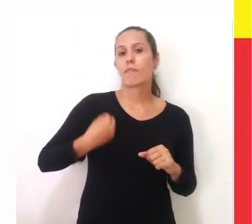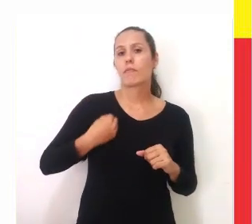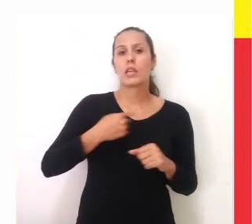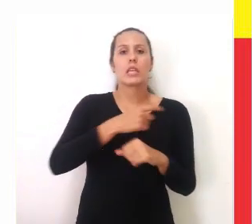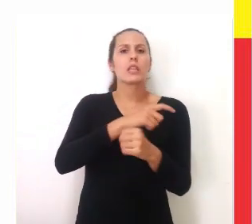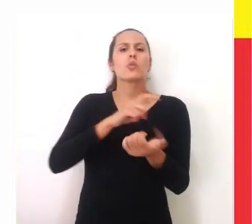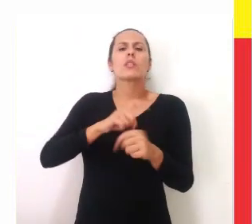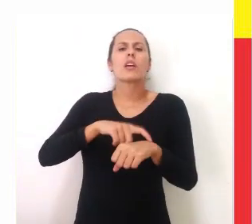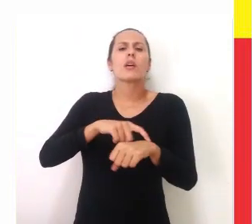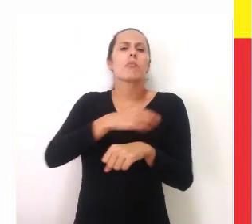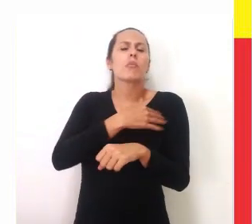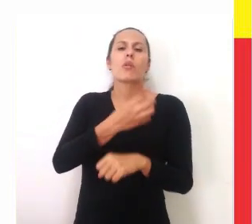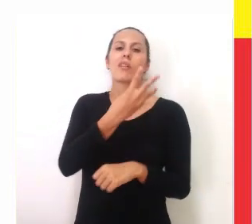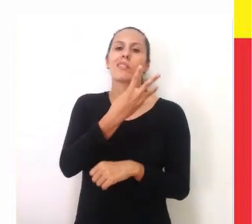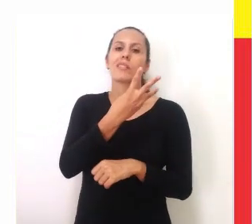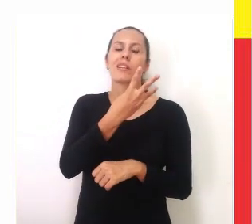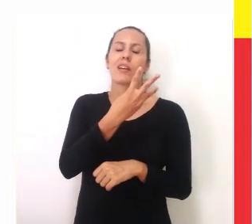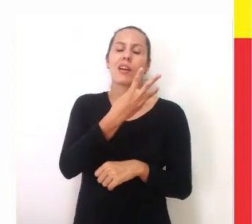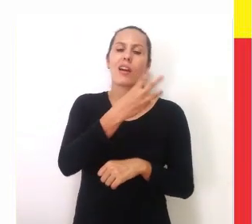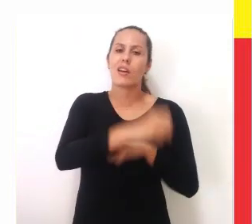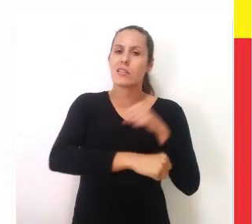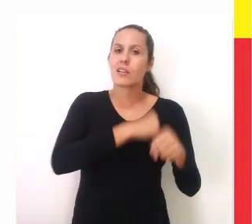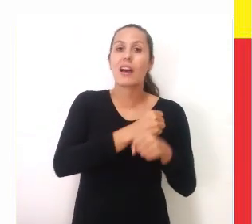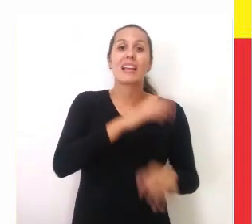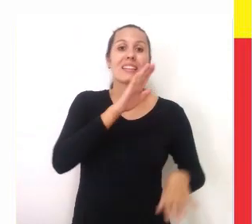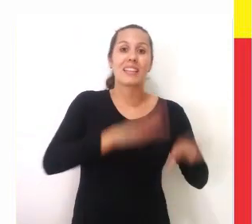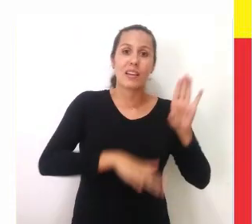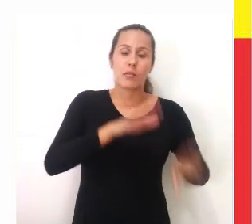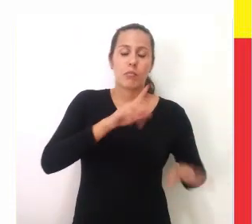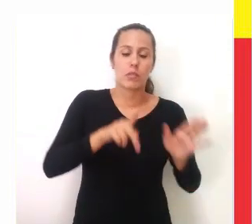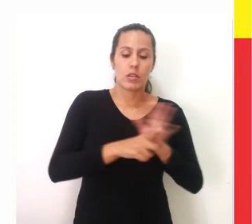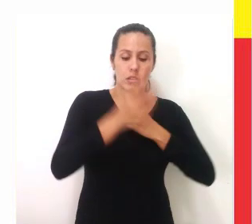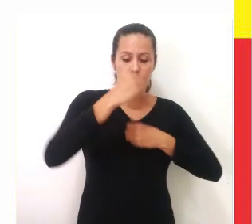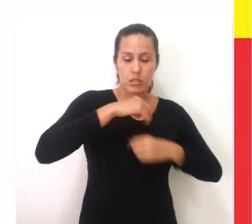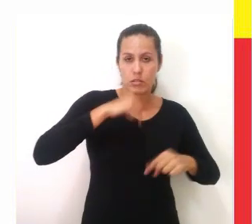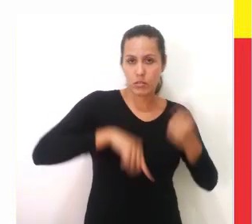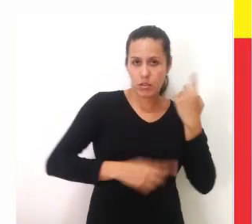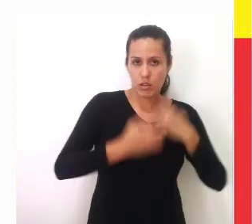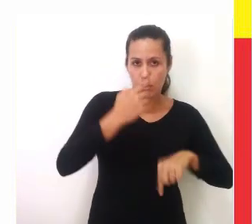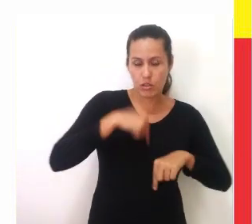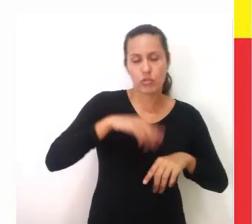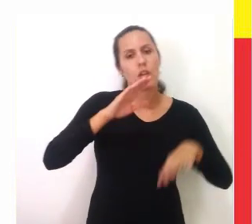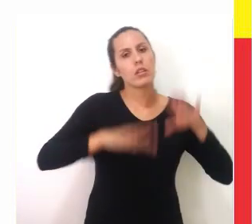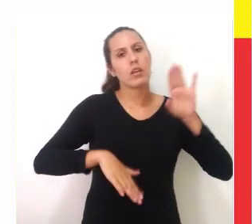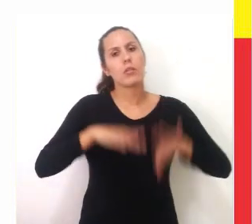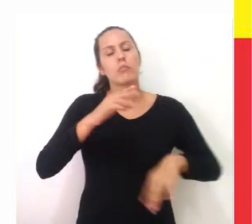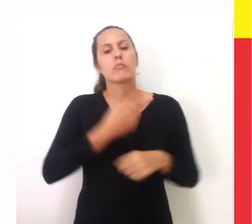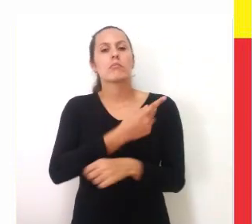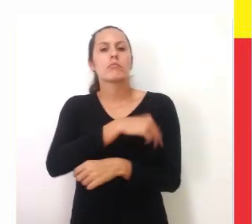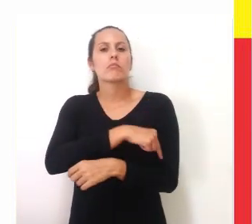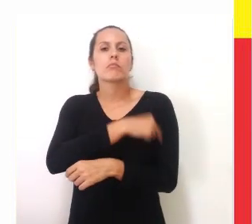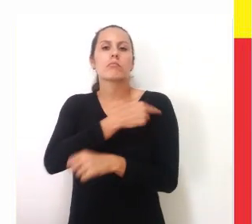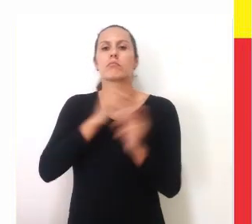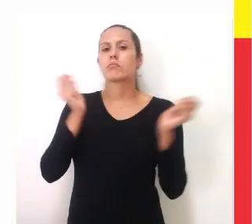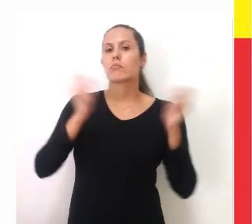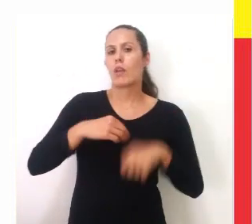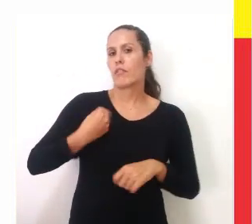a validade de 3 anos, depende do implante, depende da taxa de hormônios que esse implante